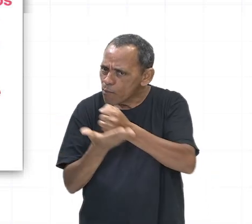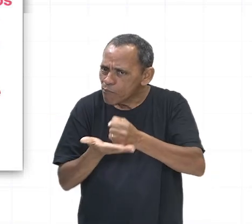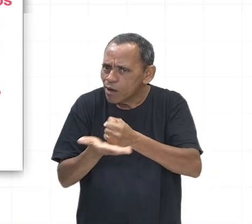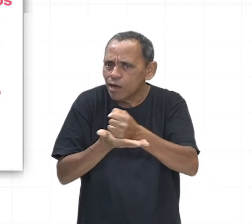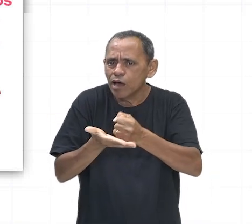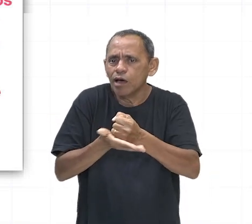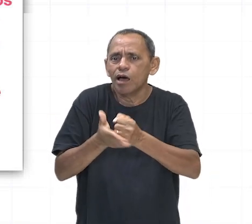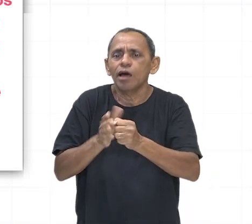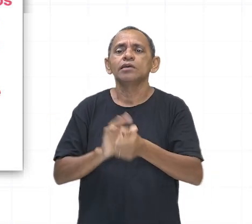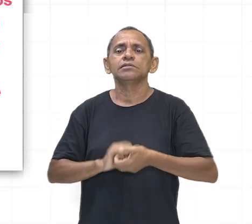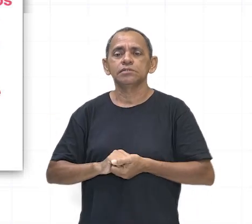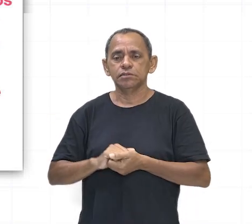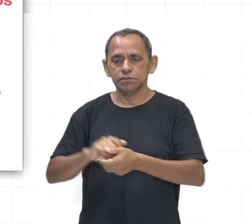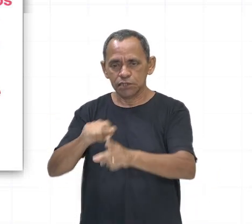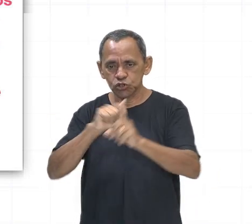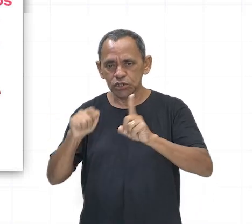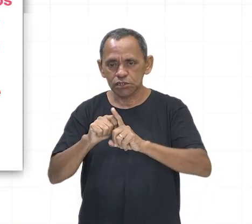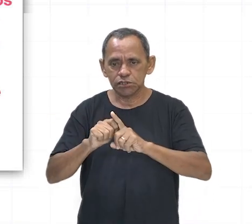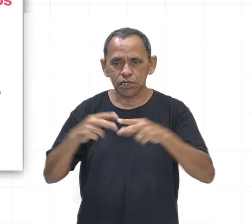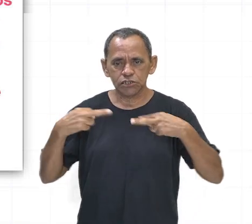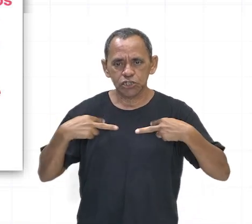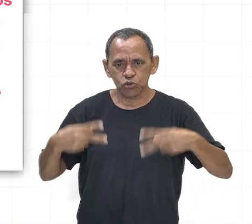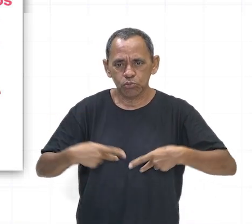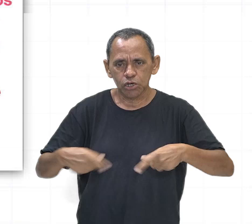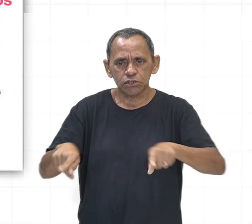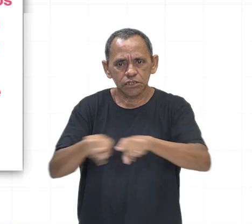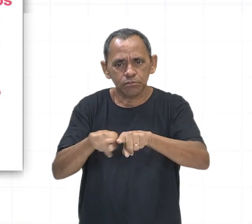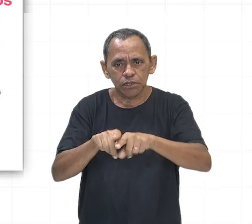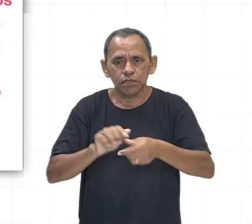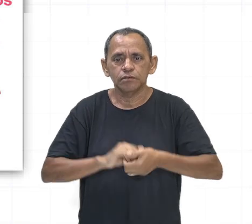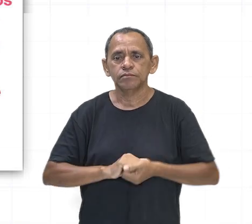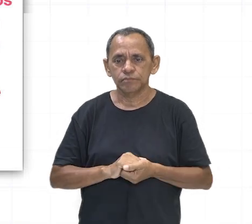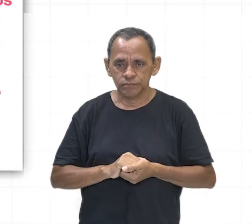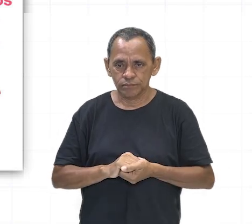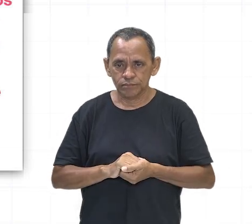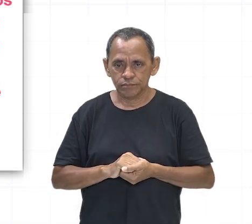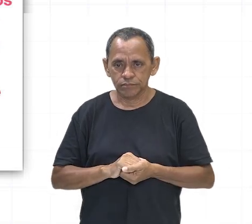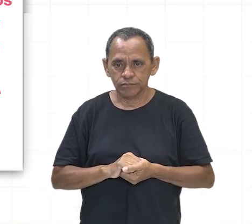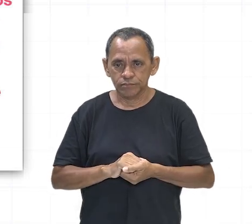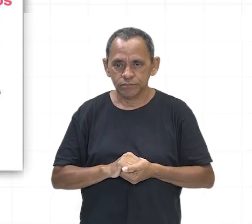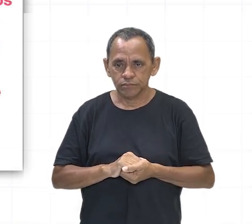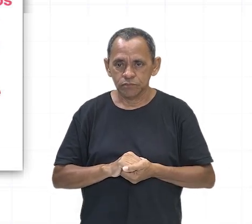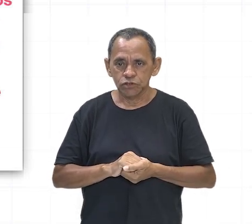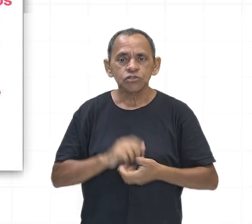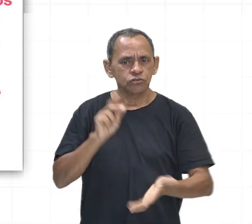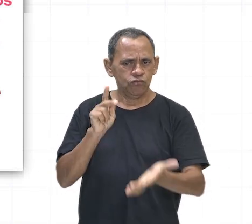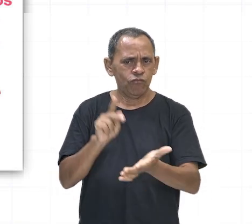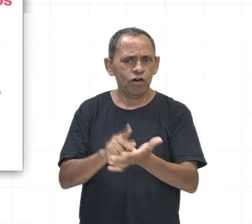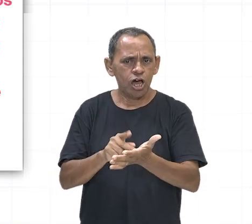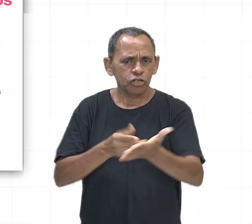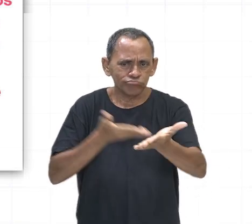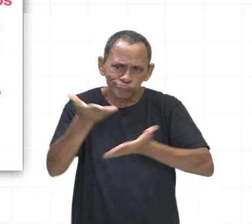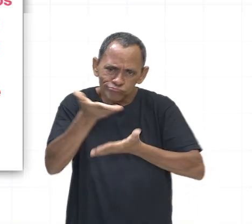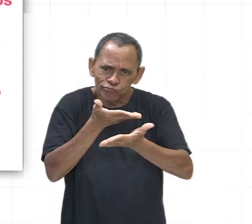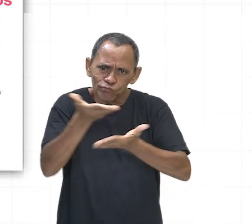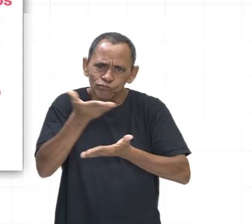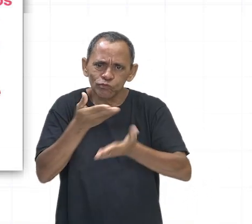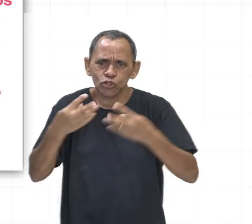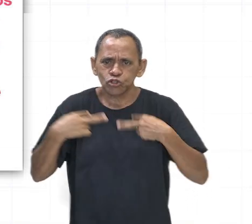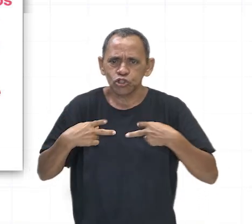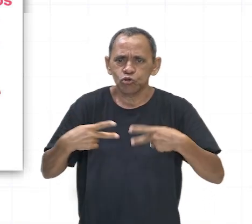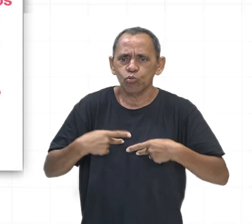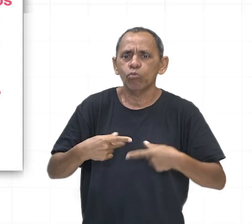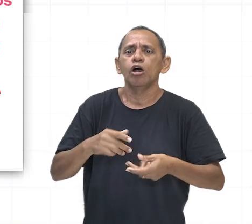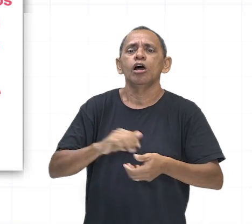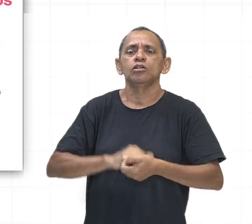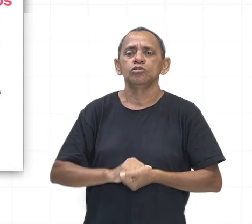humana. Então, ética e moral são os pilares que sustentam a convivência humana. A primeira